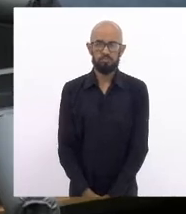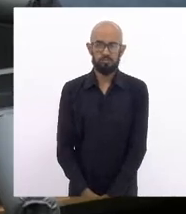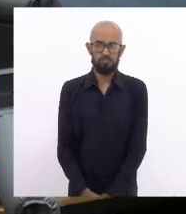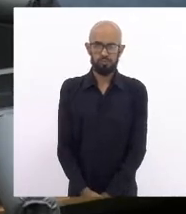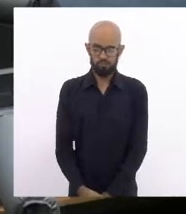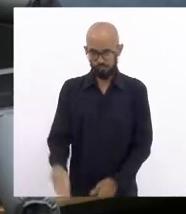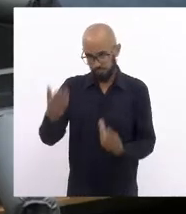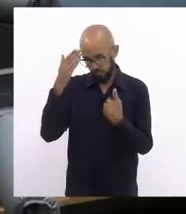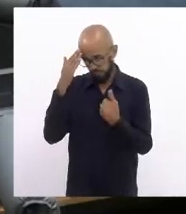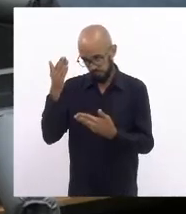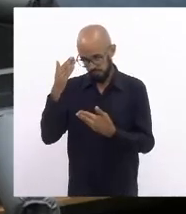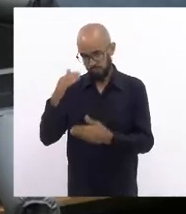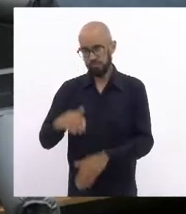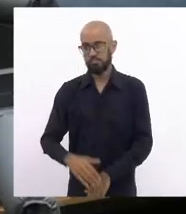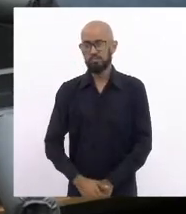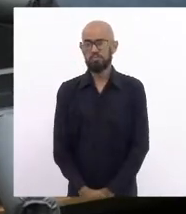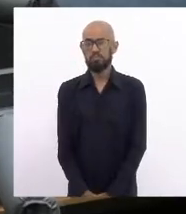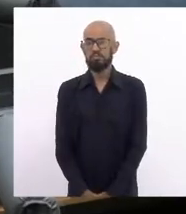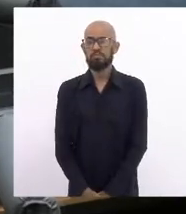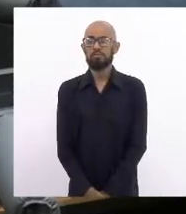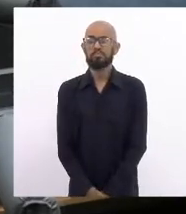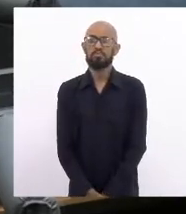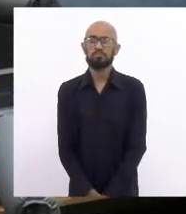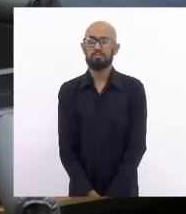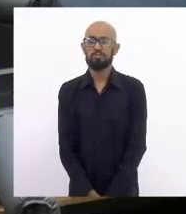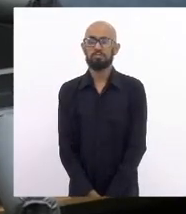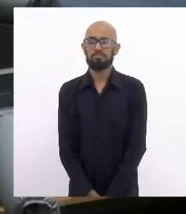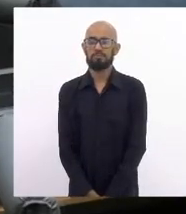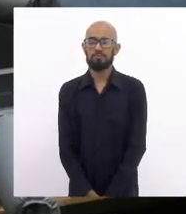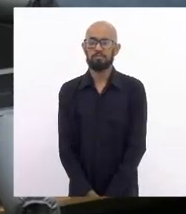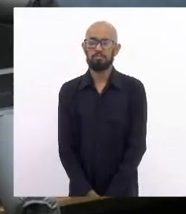Muito obrigado. Muito obrigado mesmo.